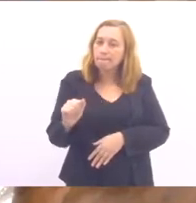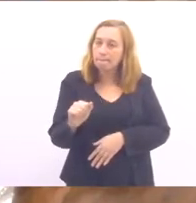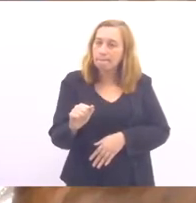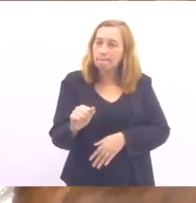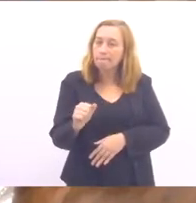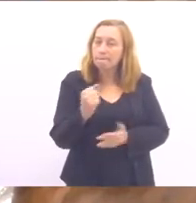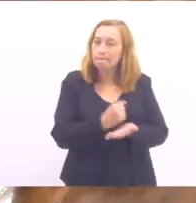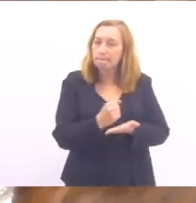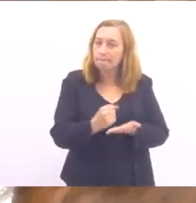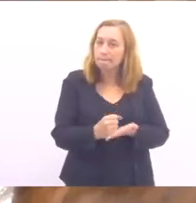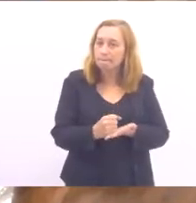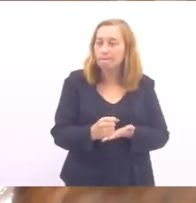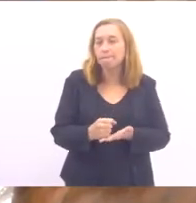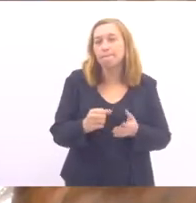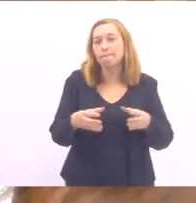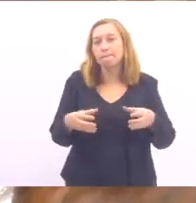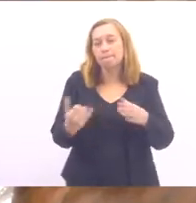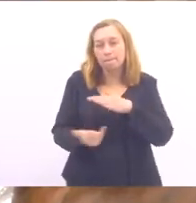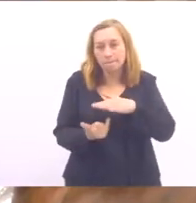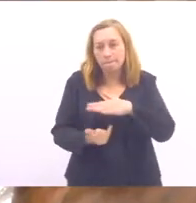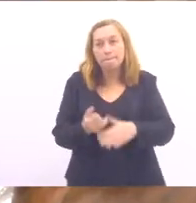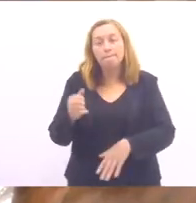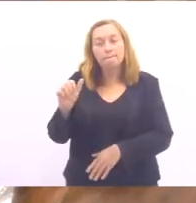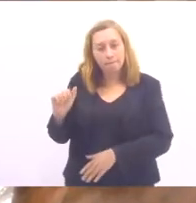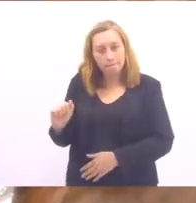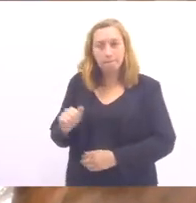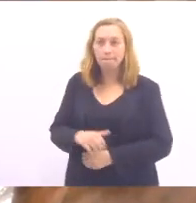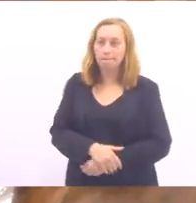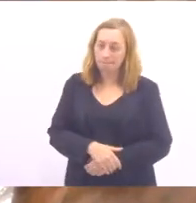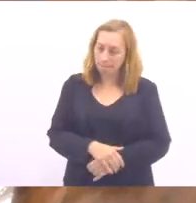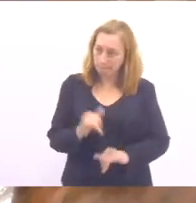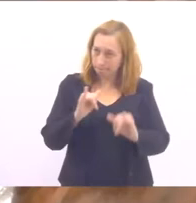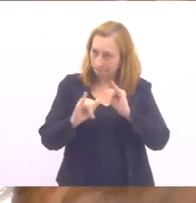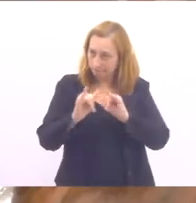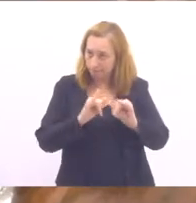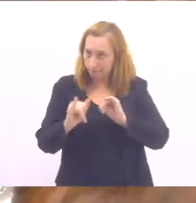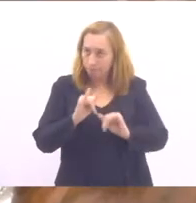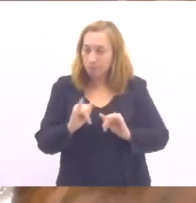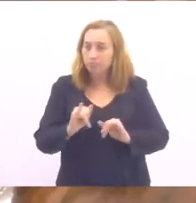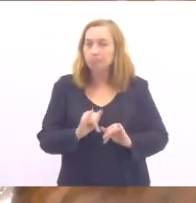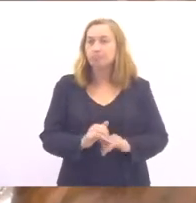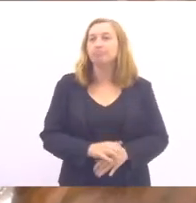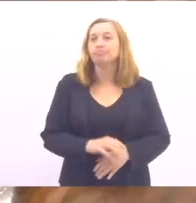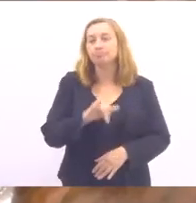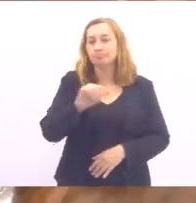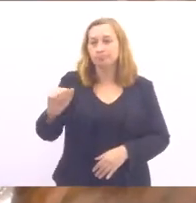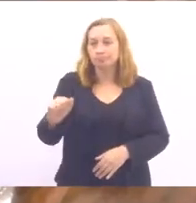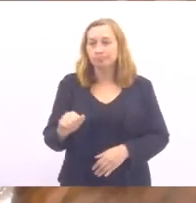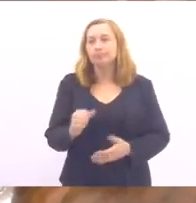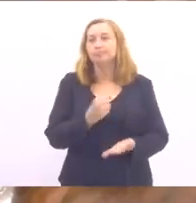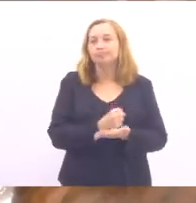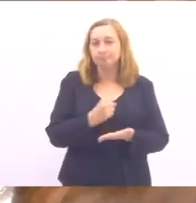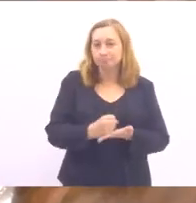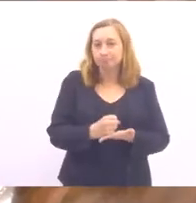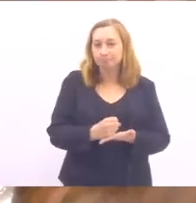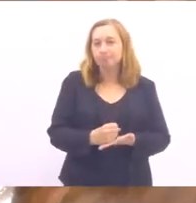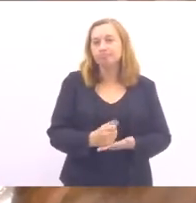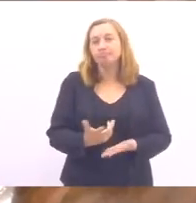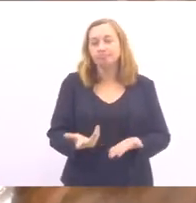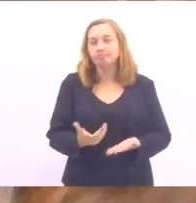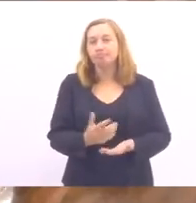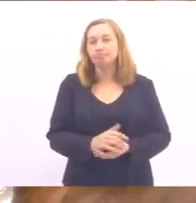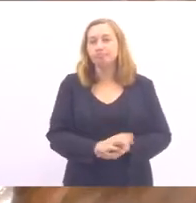cooperativa tal. A empresa informar para o INEA que contratou a